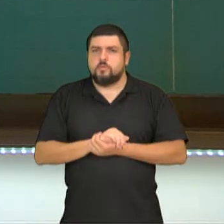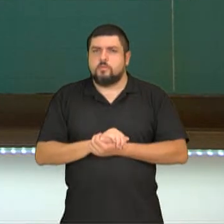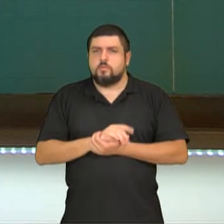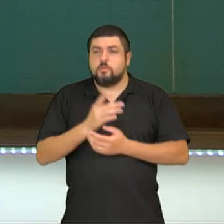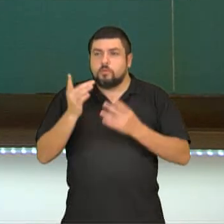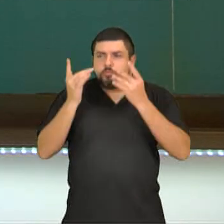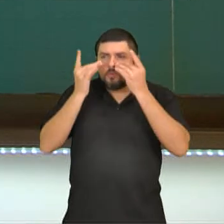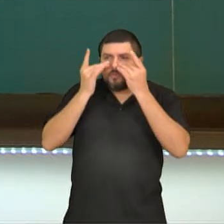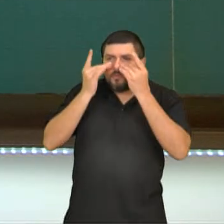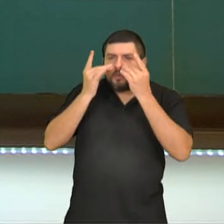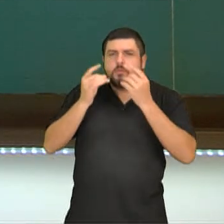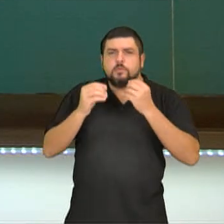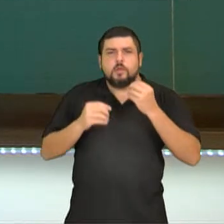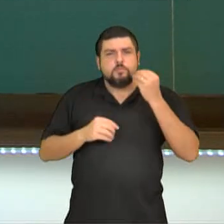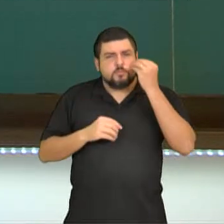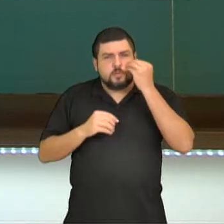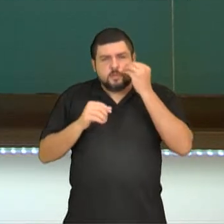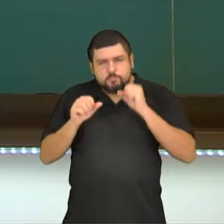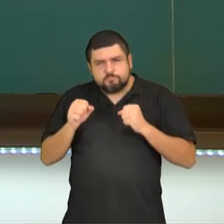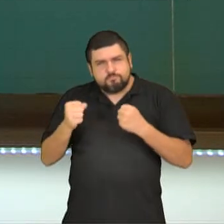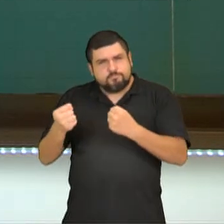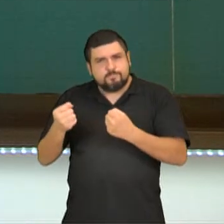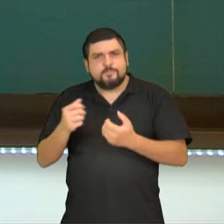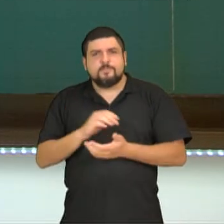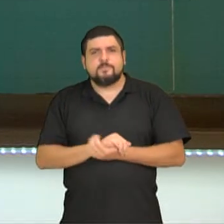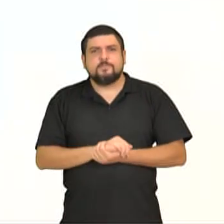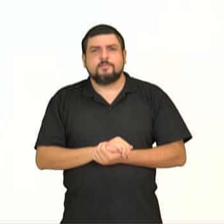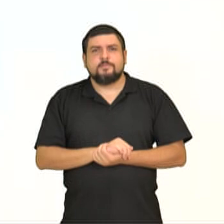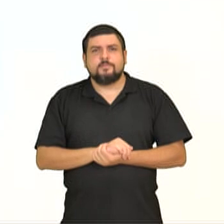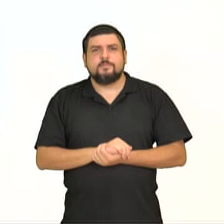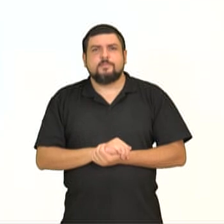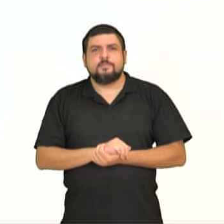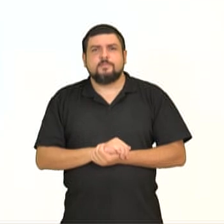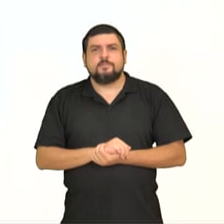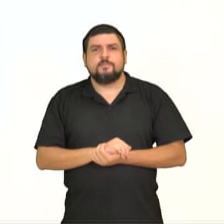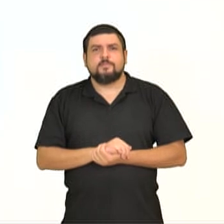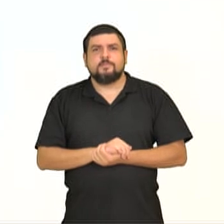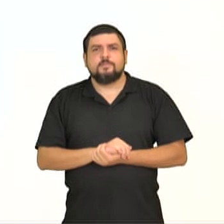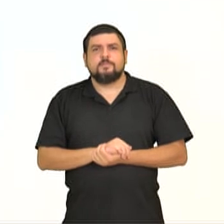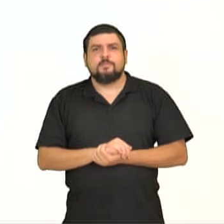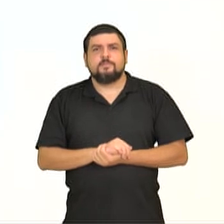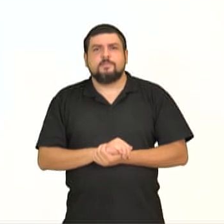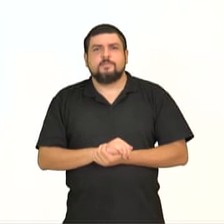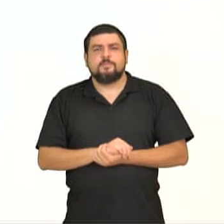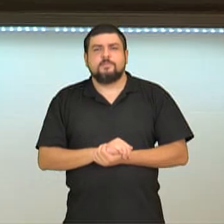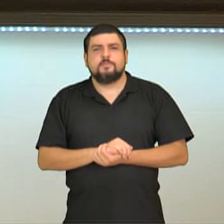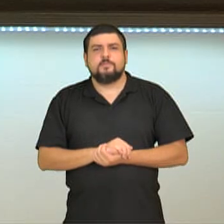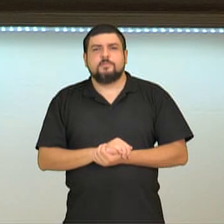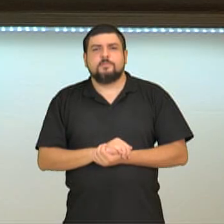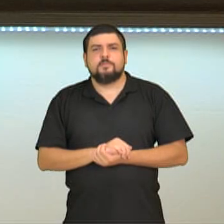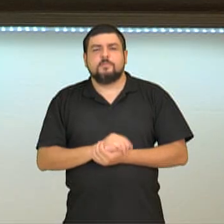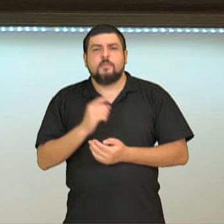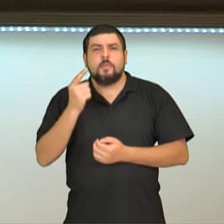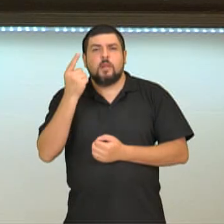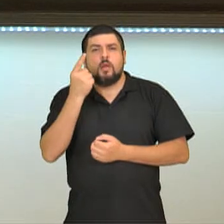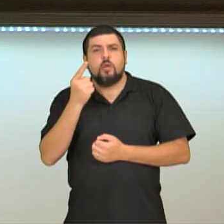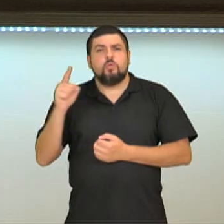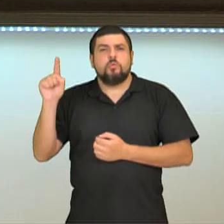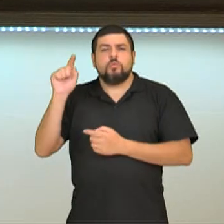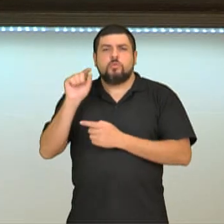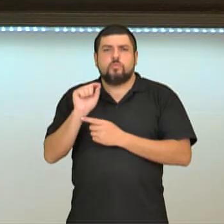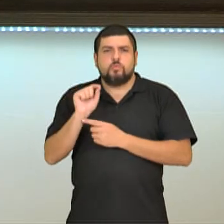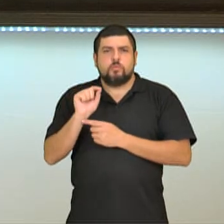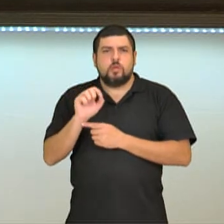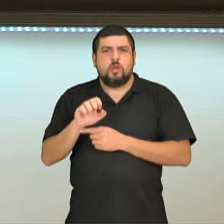viu, vá atrás e tente realizar, tá? E a última classificação é as que são de